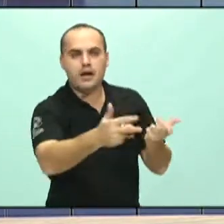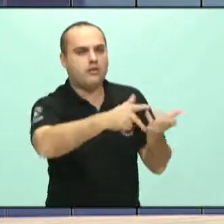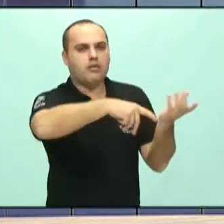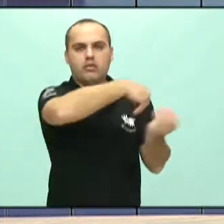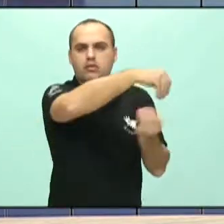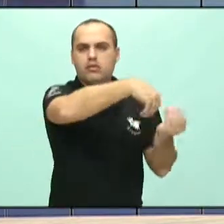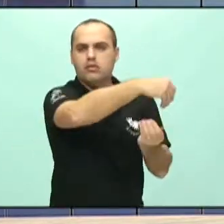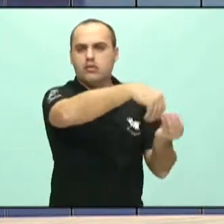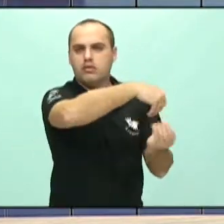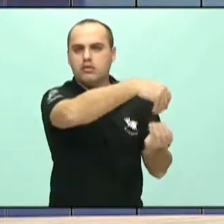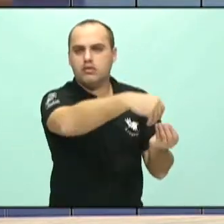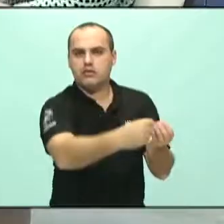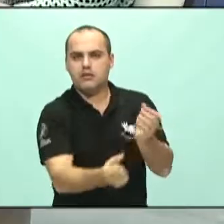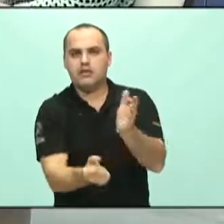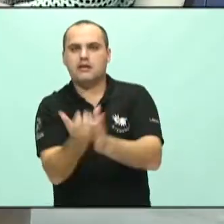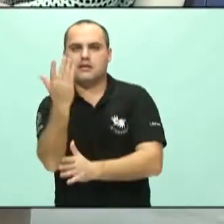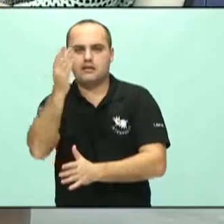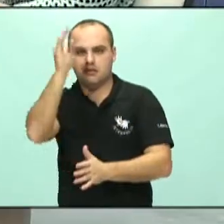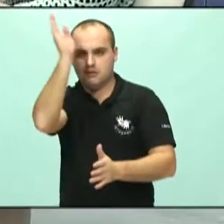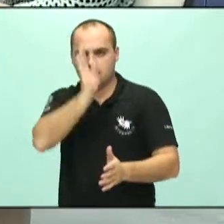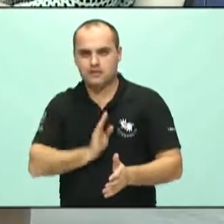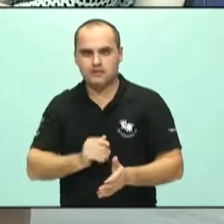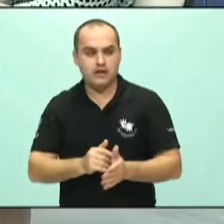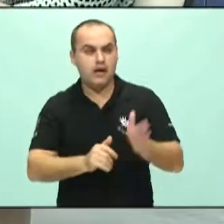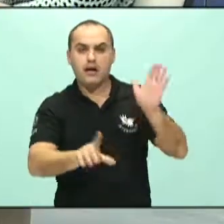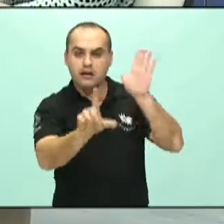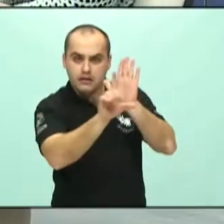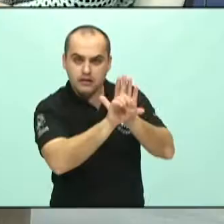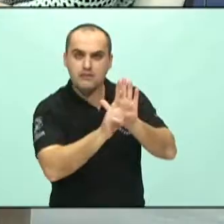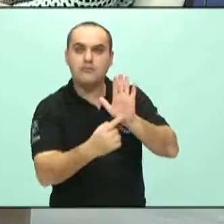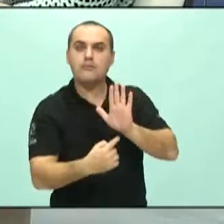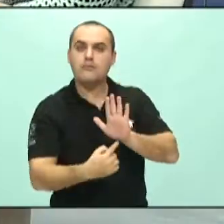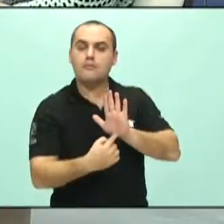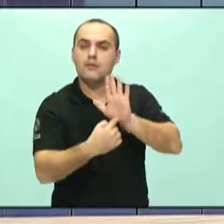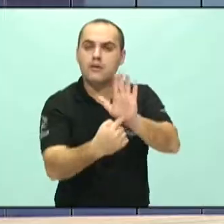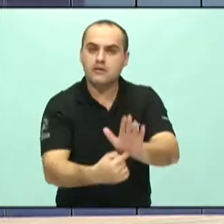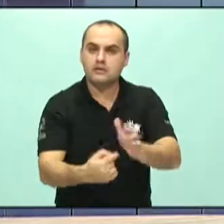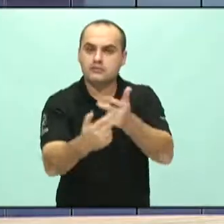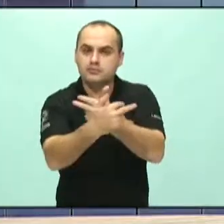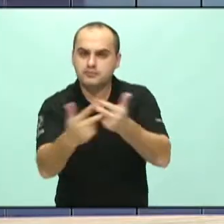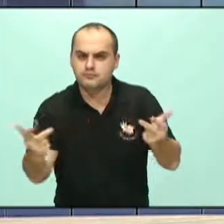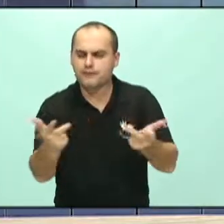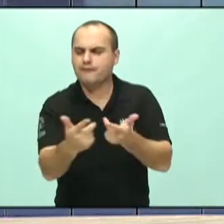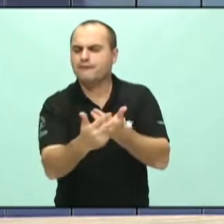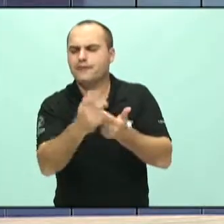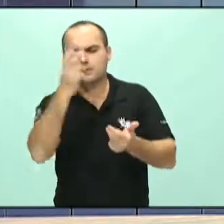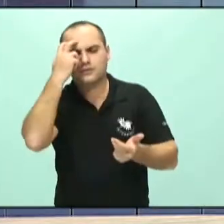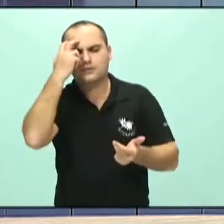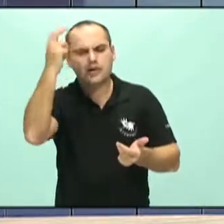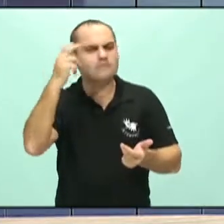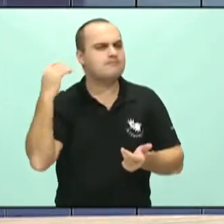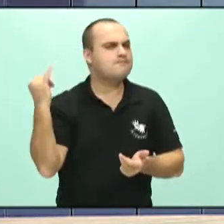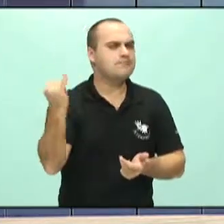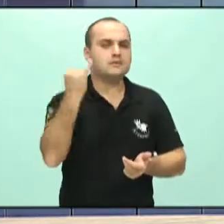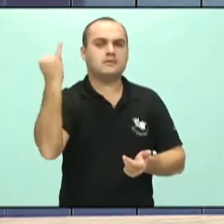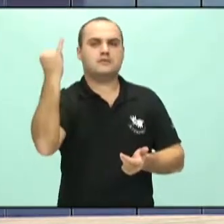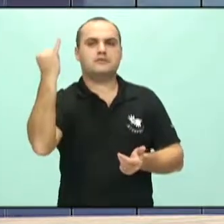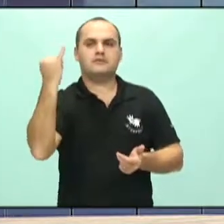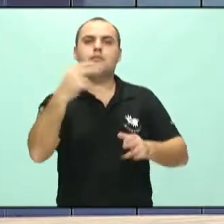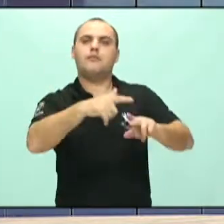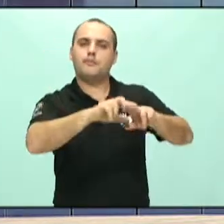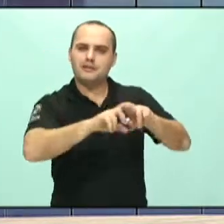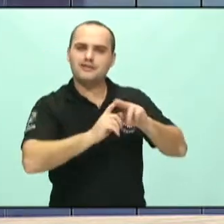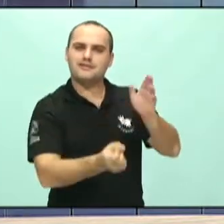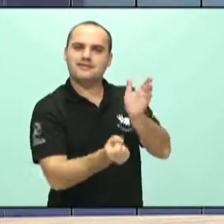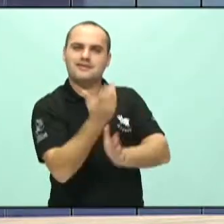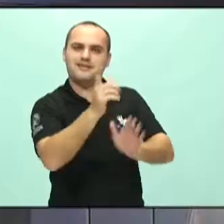lei nada mais é para mostrar, né, a diversidade de grandezas culturais que vieram do povo